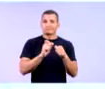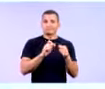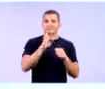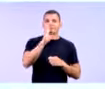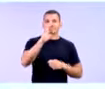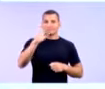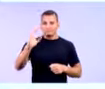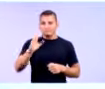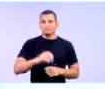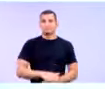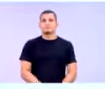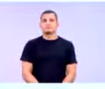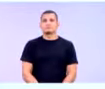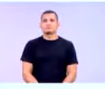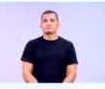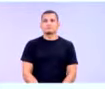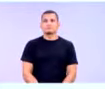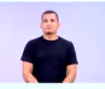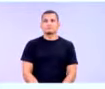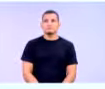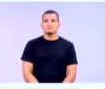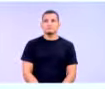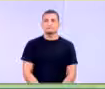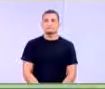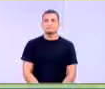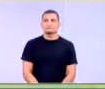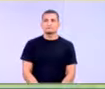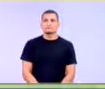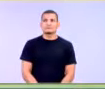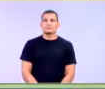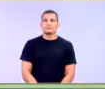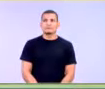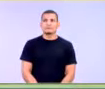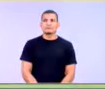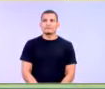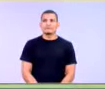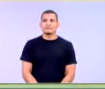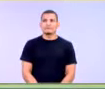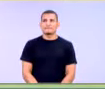curso, que é a monografia, né?